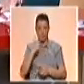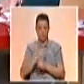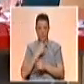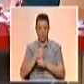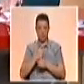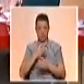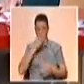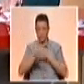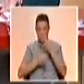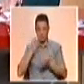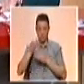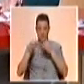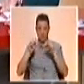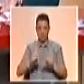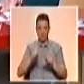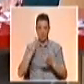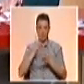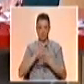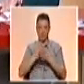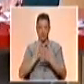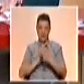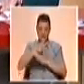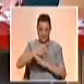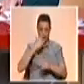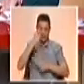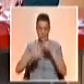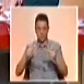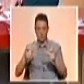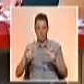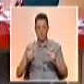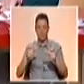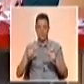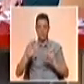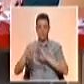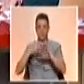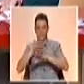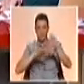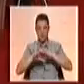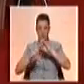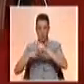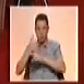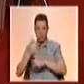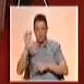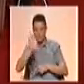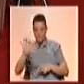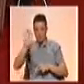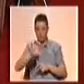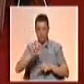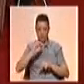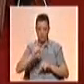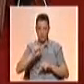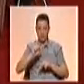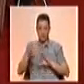que aqui foi falada e só estará acessível ao cidadão comum se isso for feito de outra forma. Já se falou do tratamento de